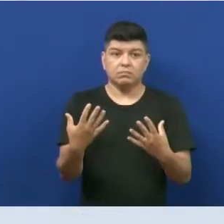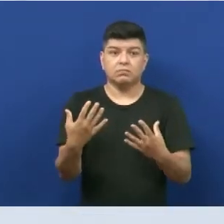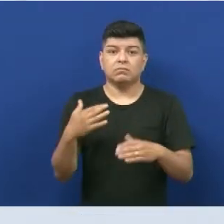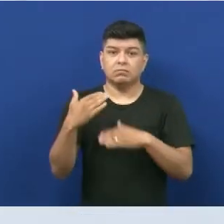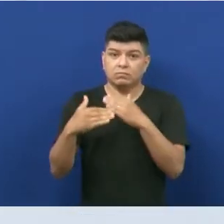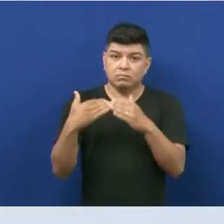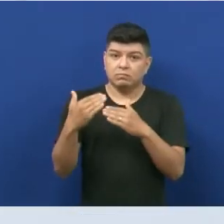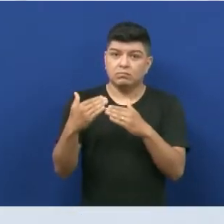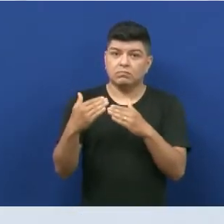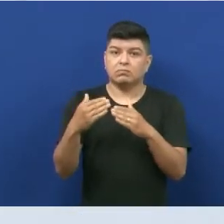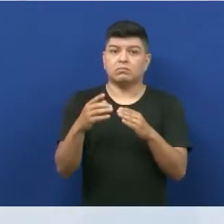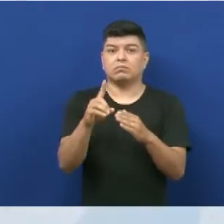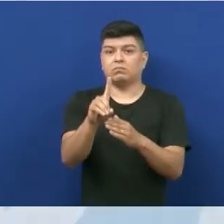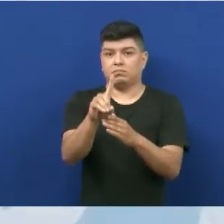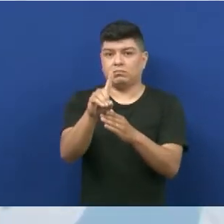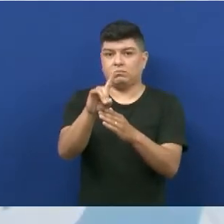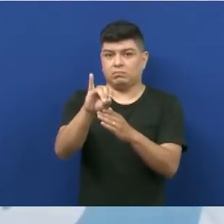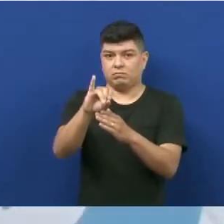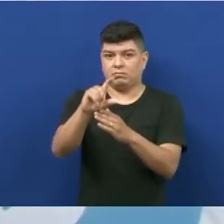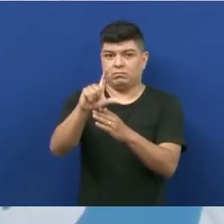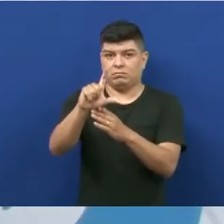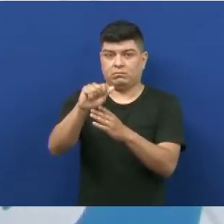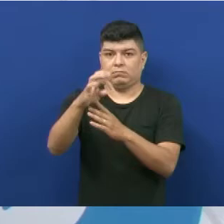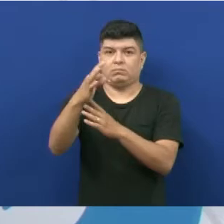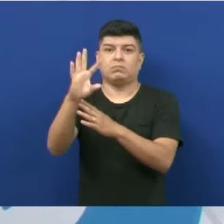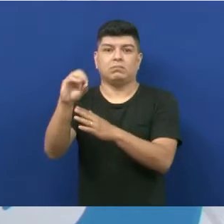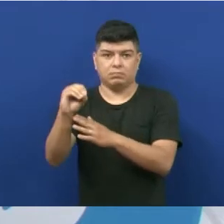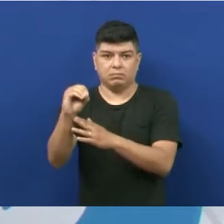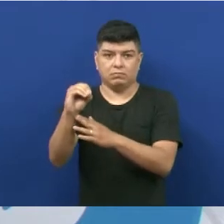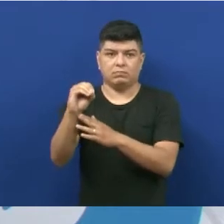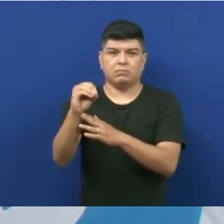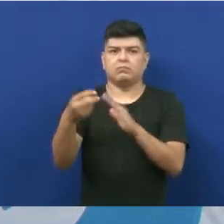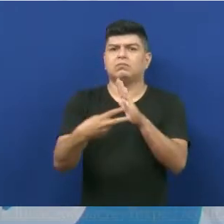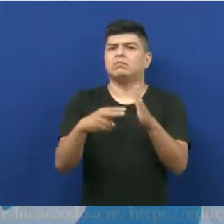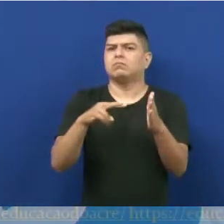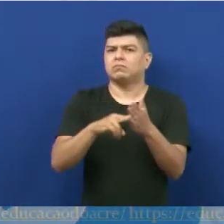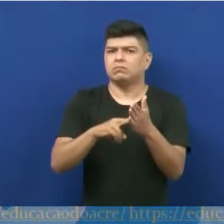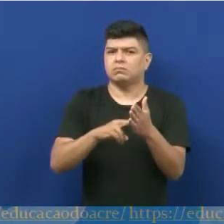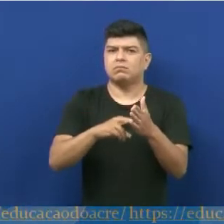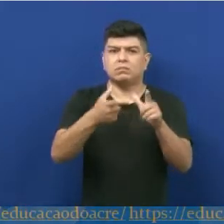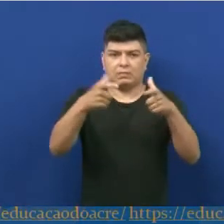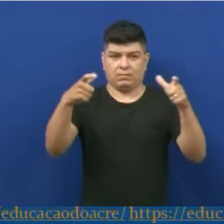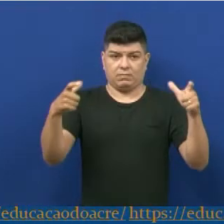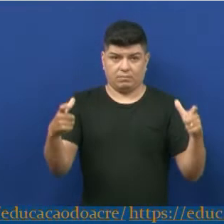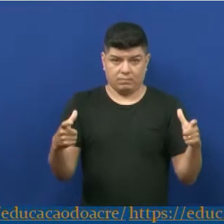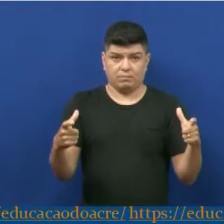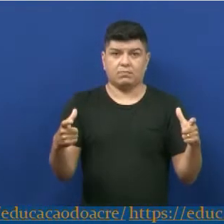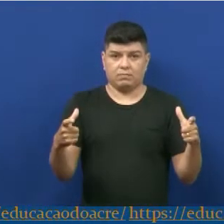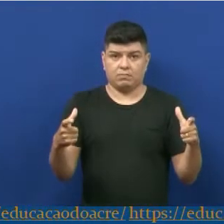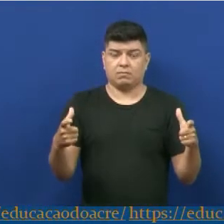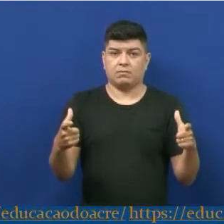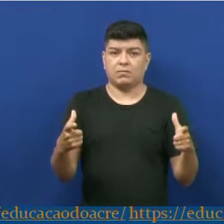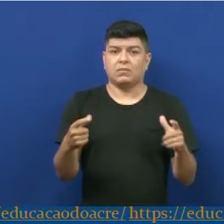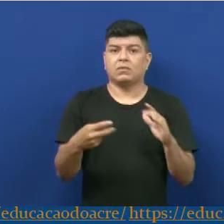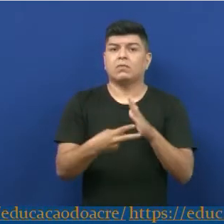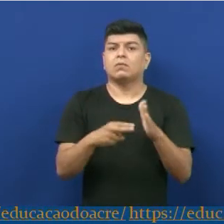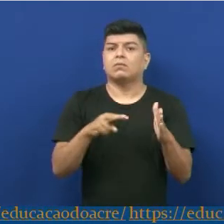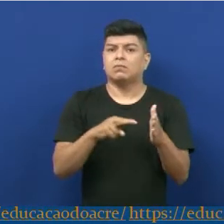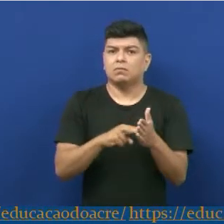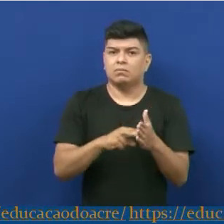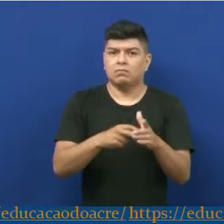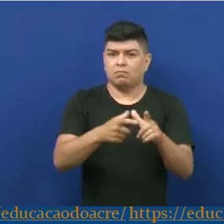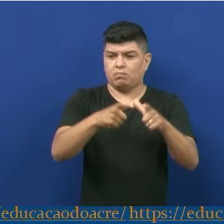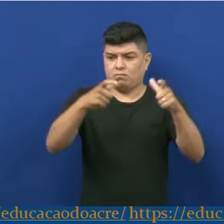processo de dilatação. Dilatação, o que vem a ser a dilatação? A dilatação nada mais é do que o aumento